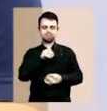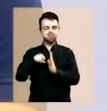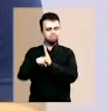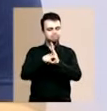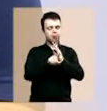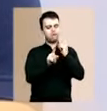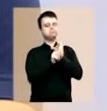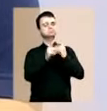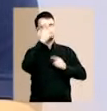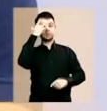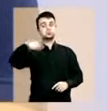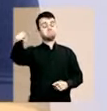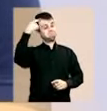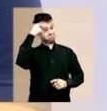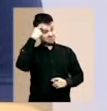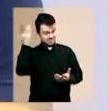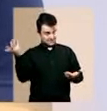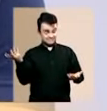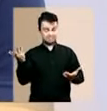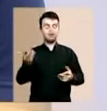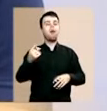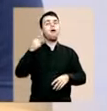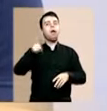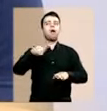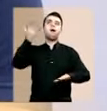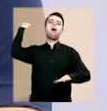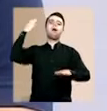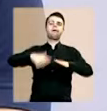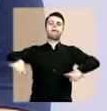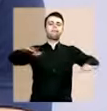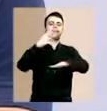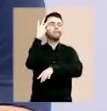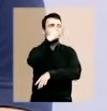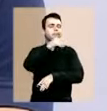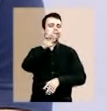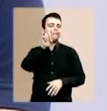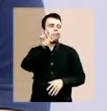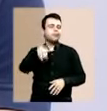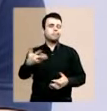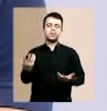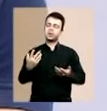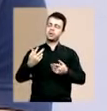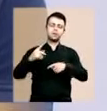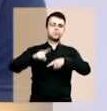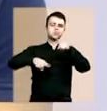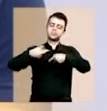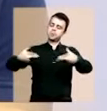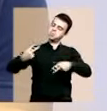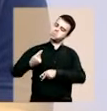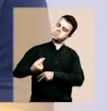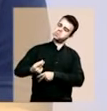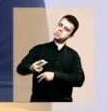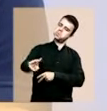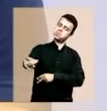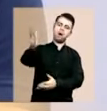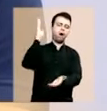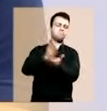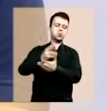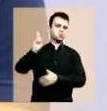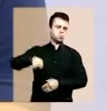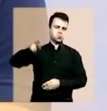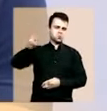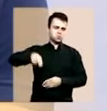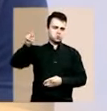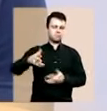que as pessoas têm noção que a gente ainda vive no Jardim do Éden, né? Onde tudo é infinito, onde nunca vai acabar nada, né? Quer dizer, um